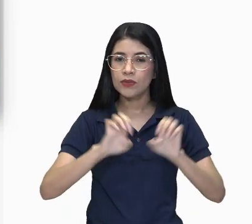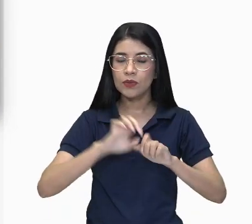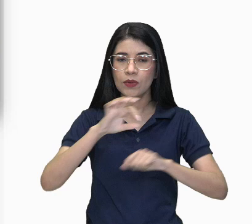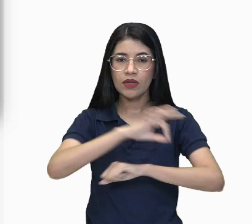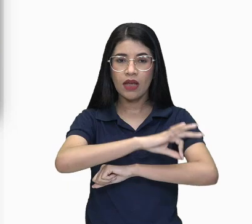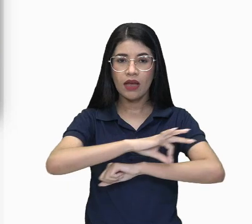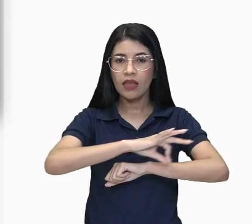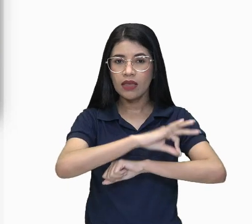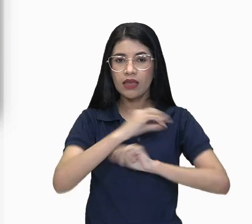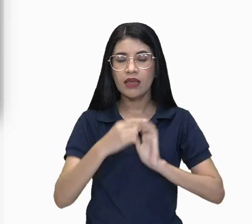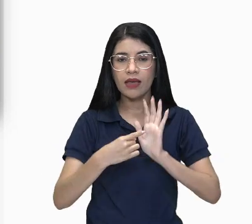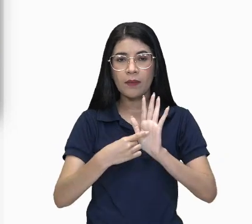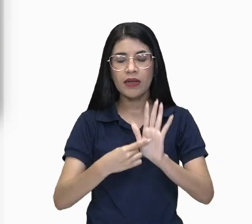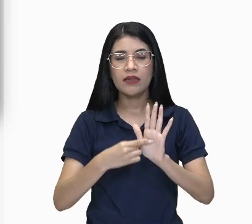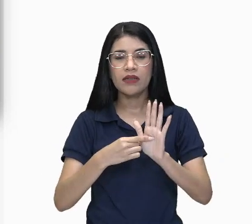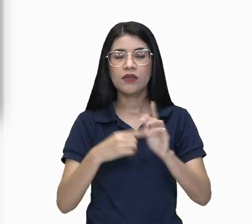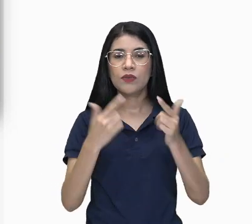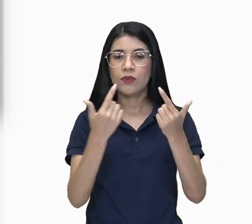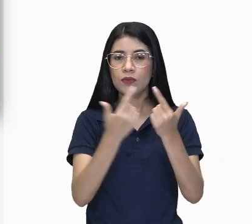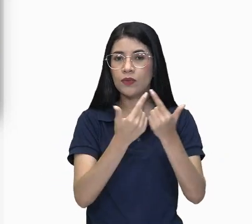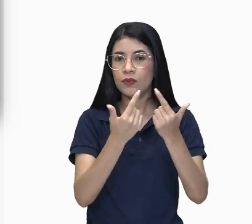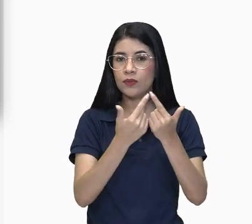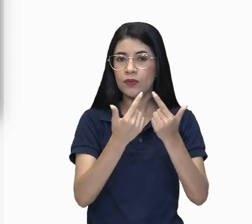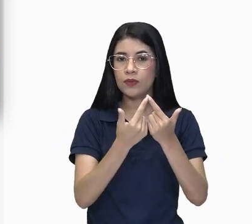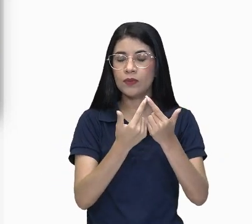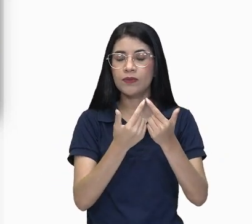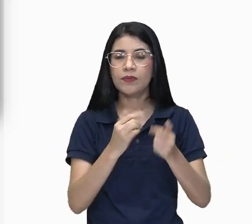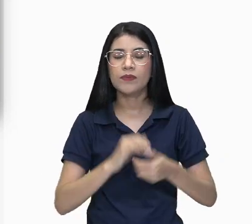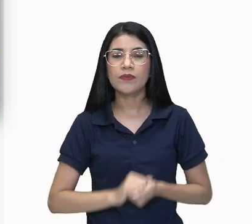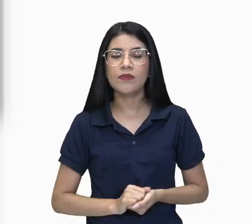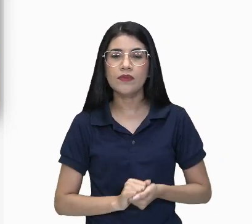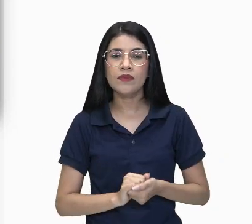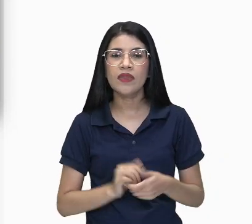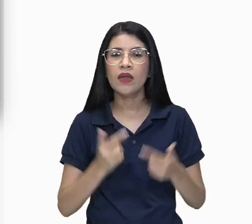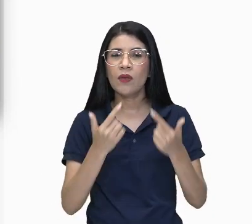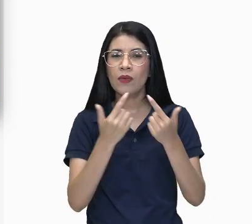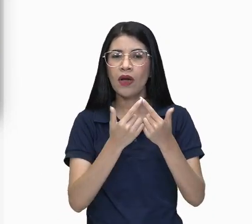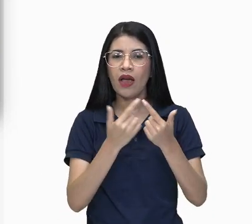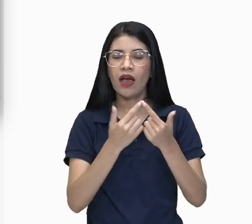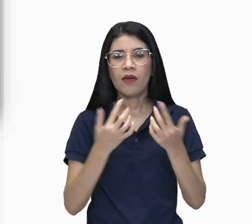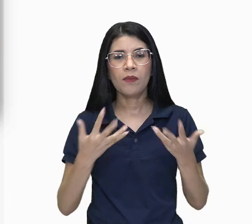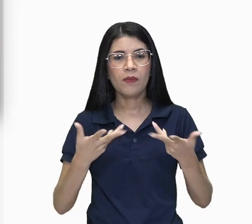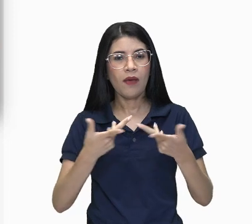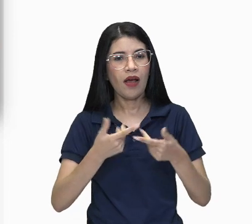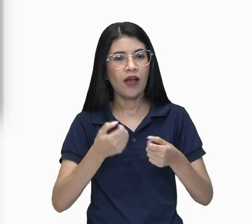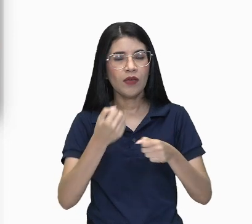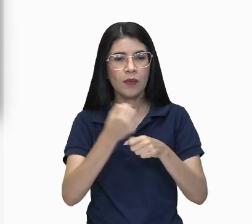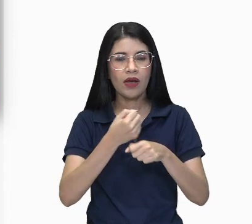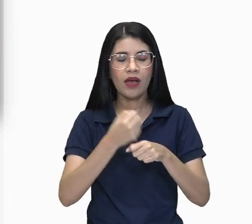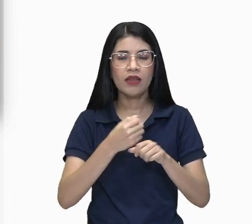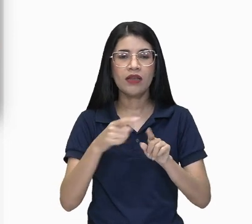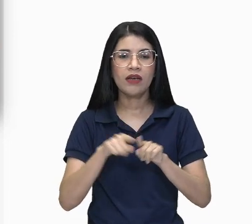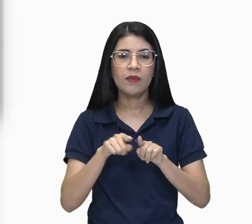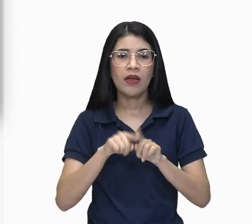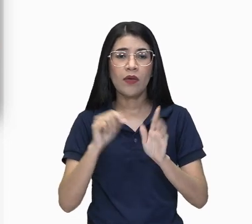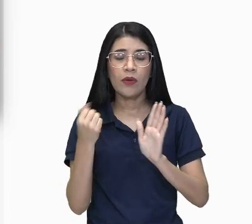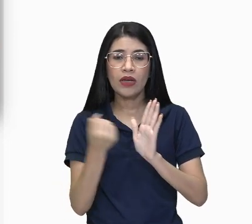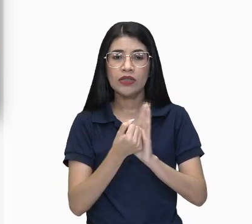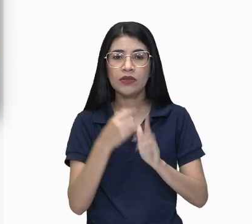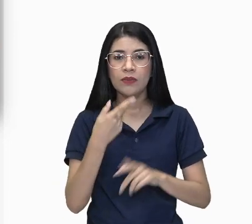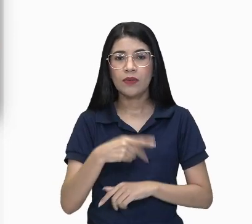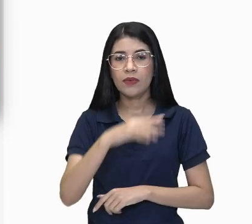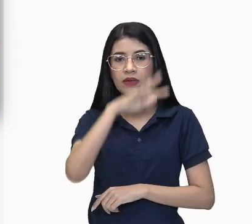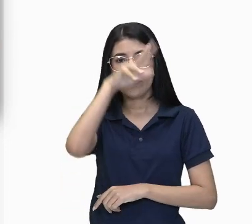que é o Teatro Amazonas, certo? Dentro dessa arquitetura imponente e que marca o cartão postal de